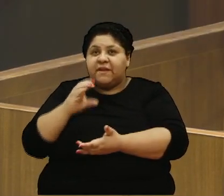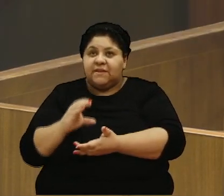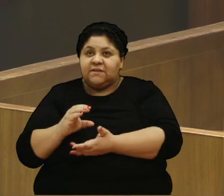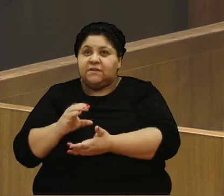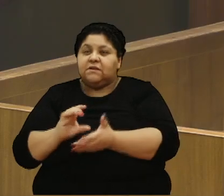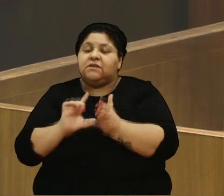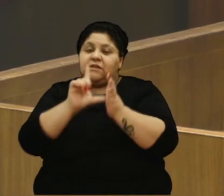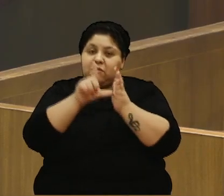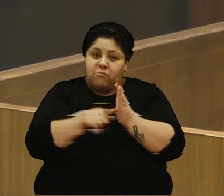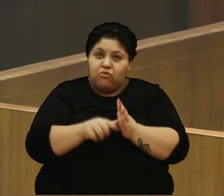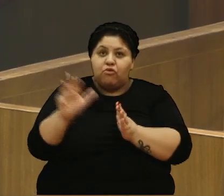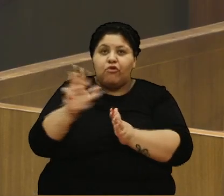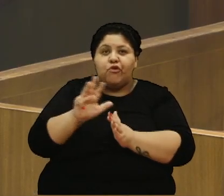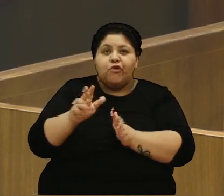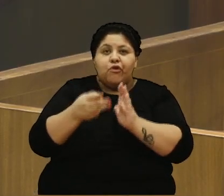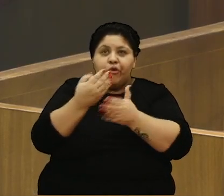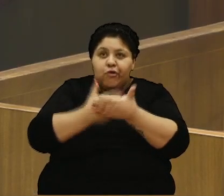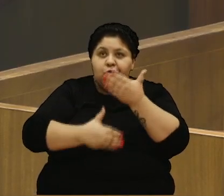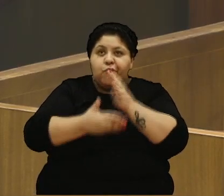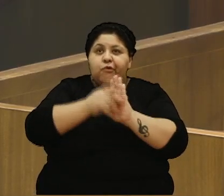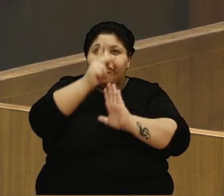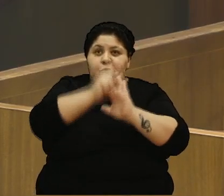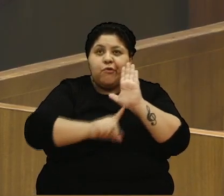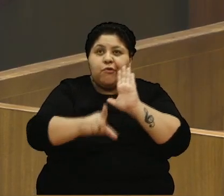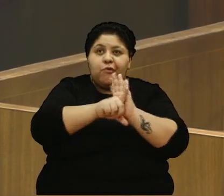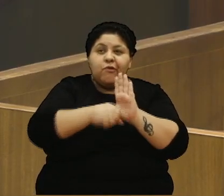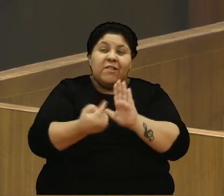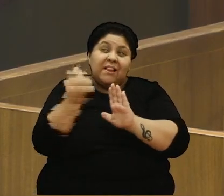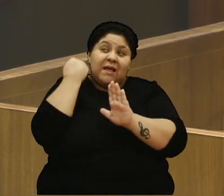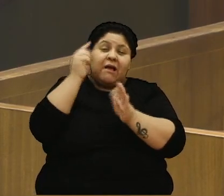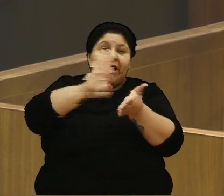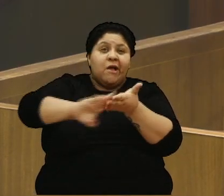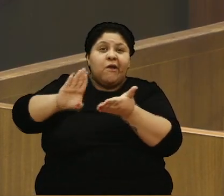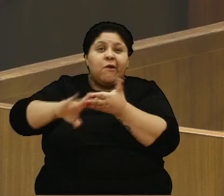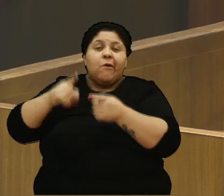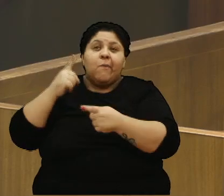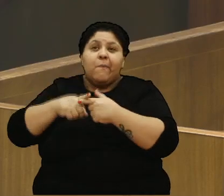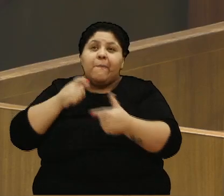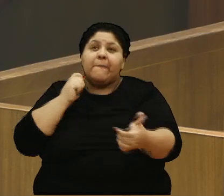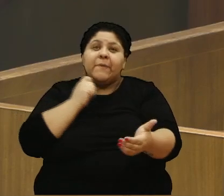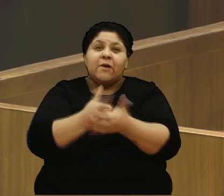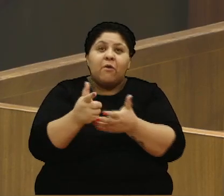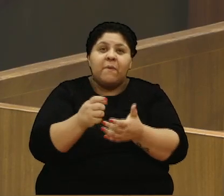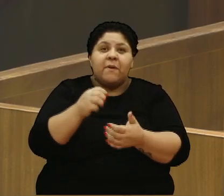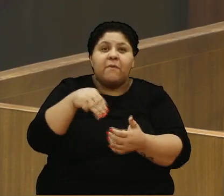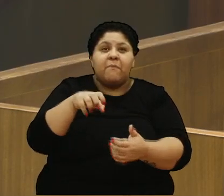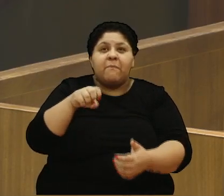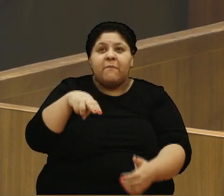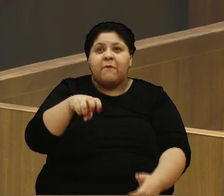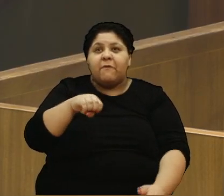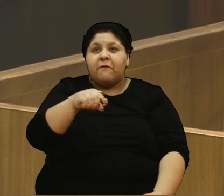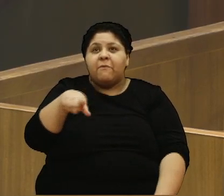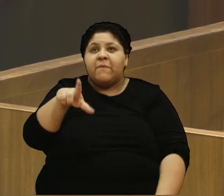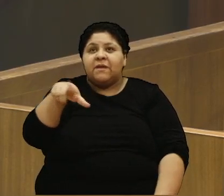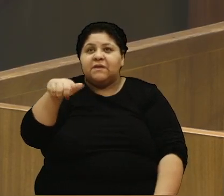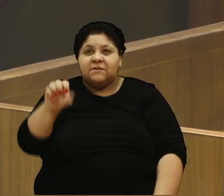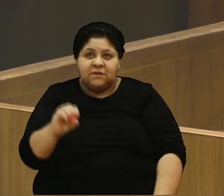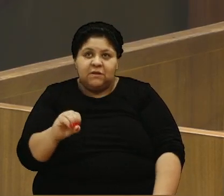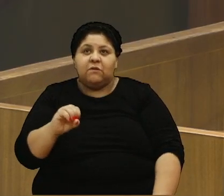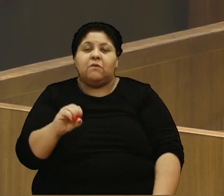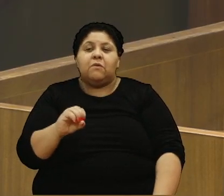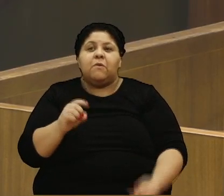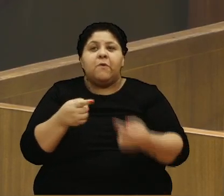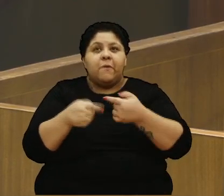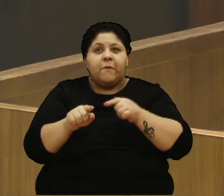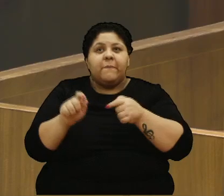os projetos de leis daquela época foram retirados. Por quê? Foram comprados com mensalão. Menos um, o do desarmamento. Mas ele também